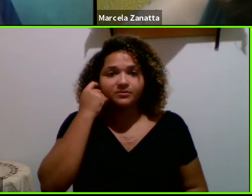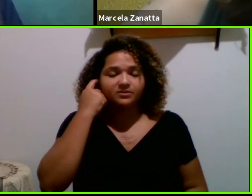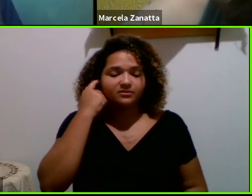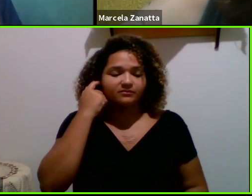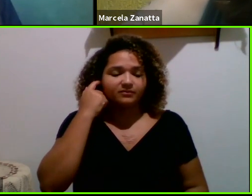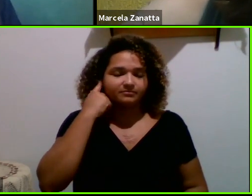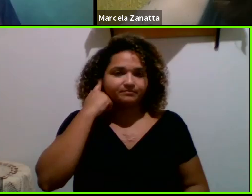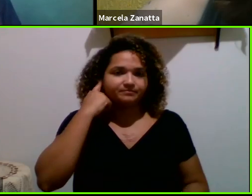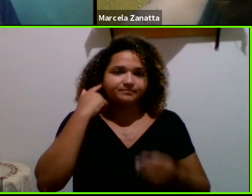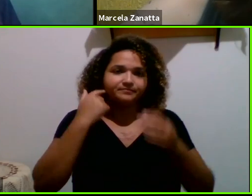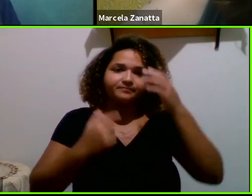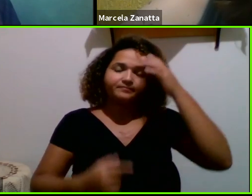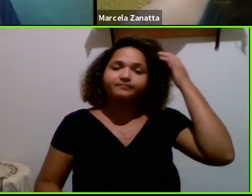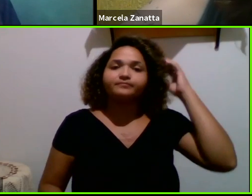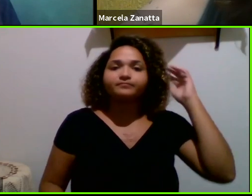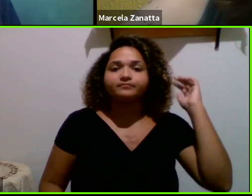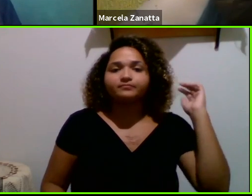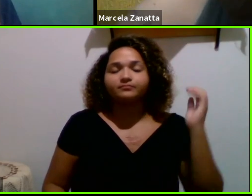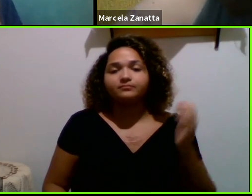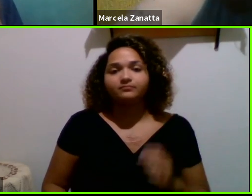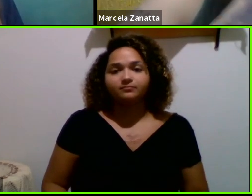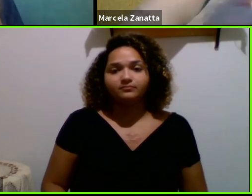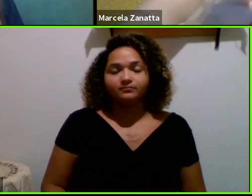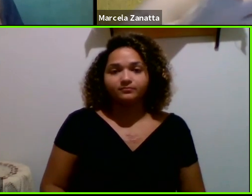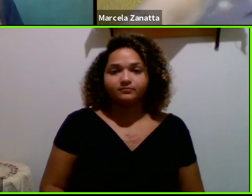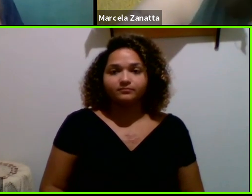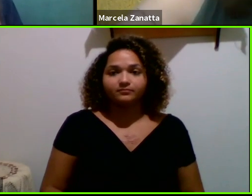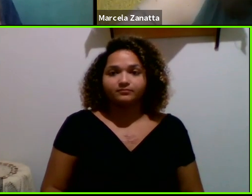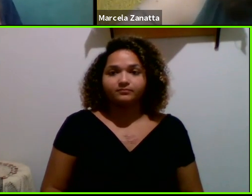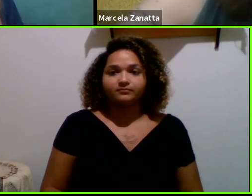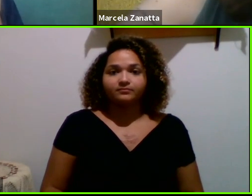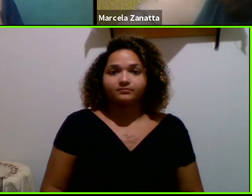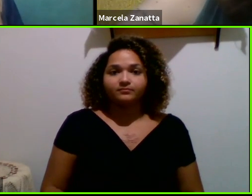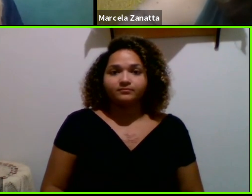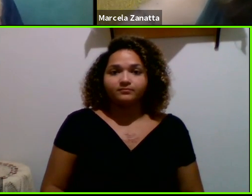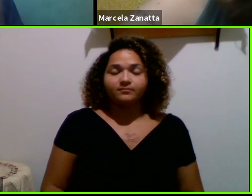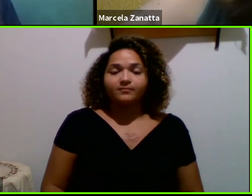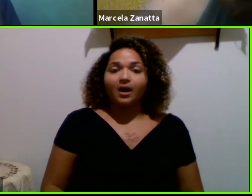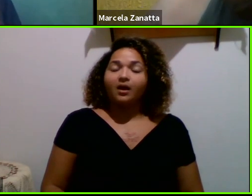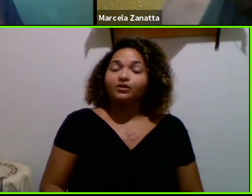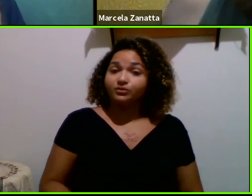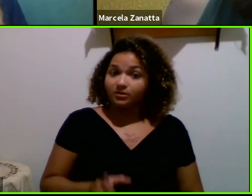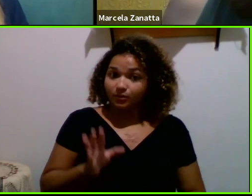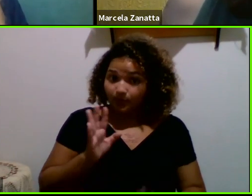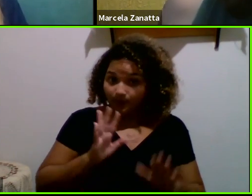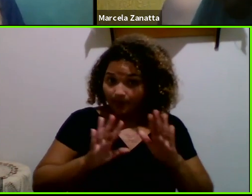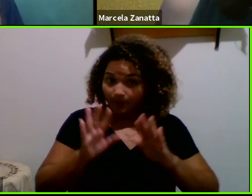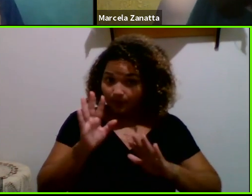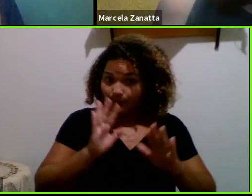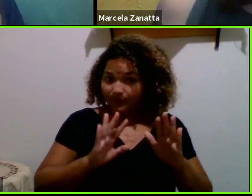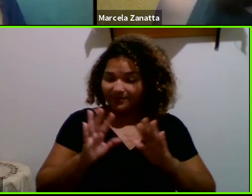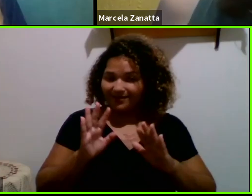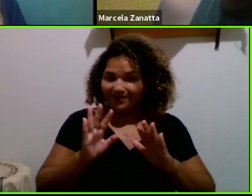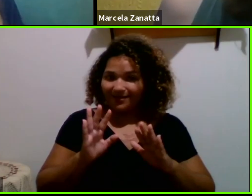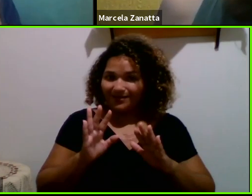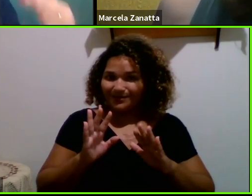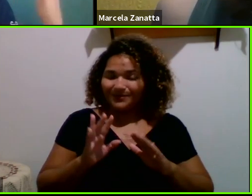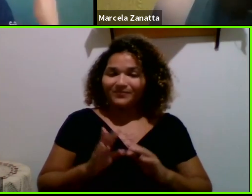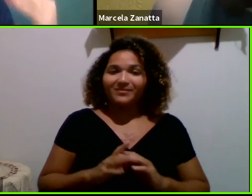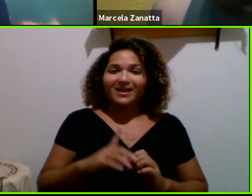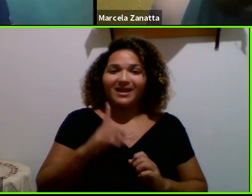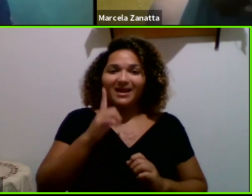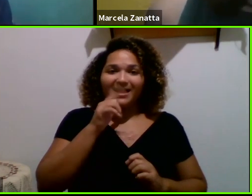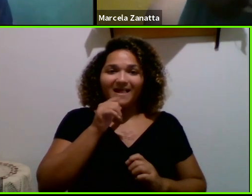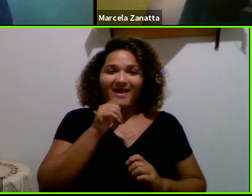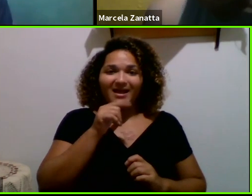quente, mas a permanência delas, então, por exemplo, a imersão delas por muito tempo na água muito quente, faz com